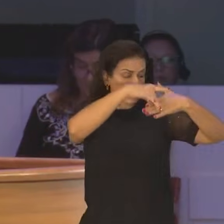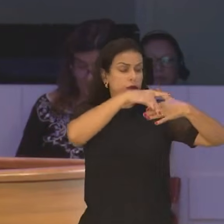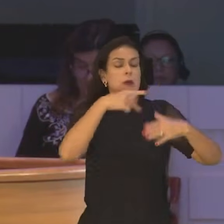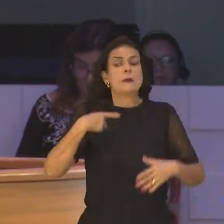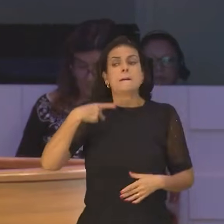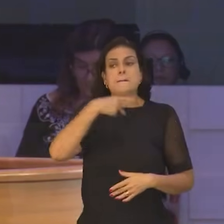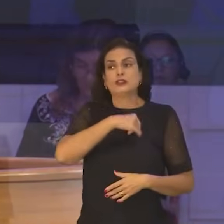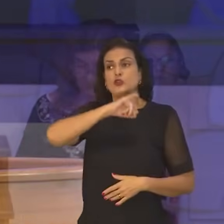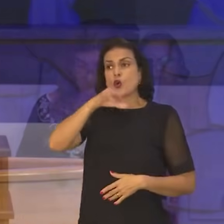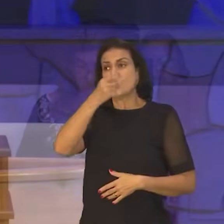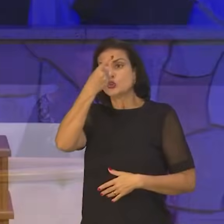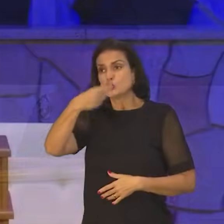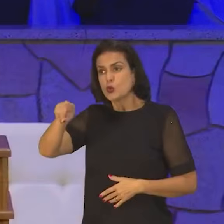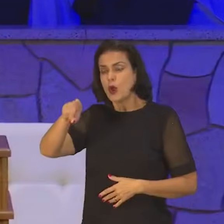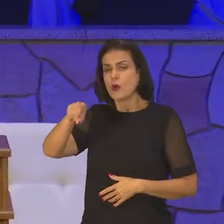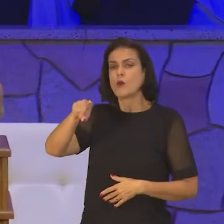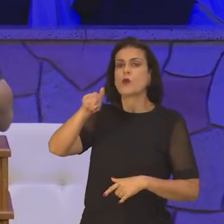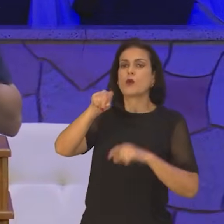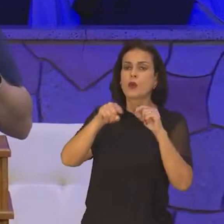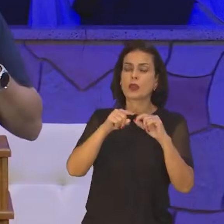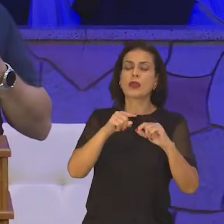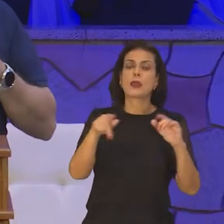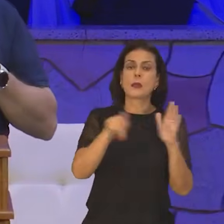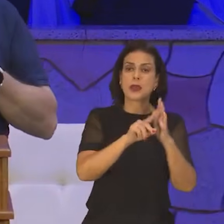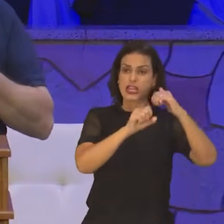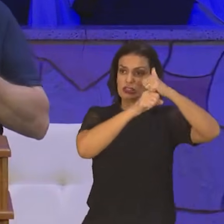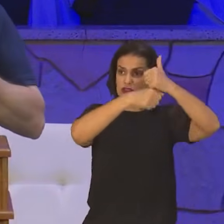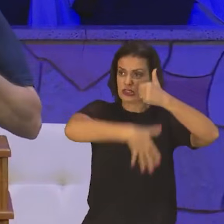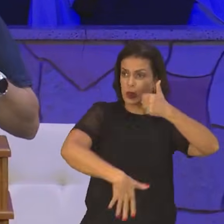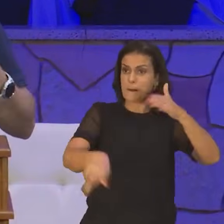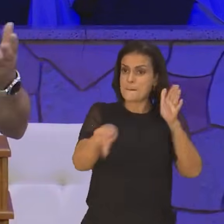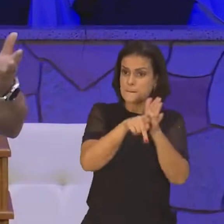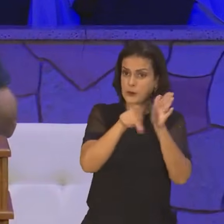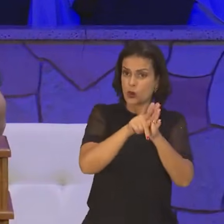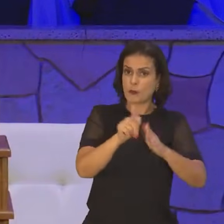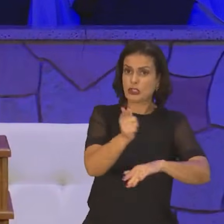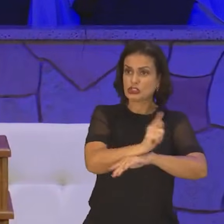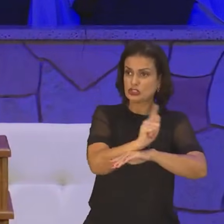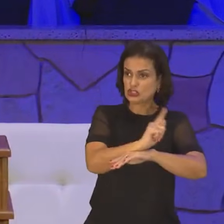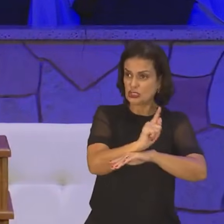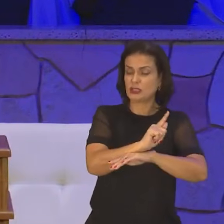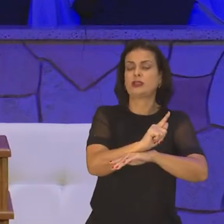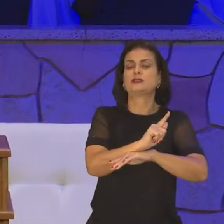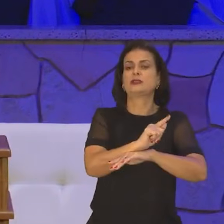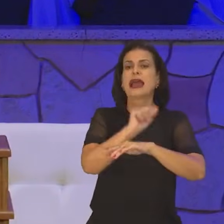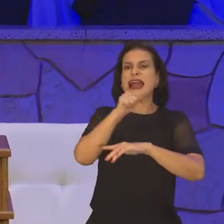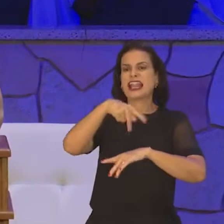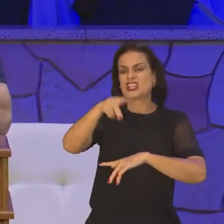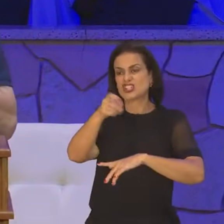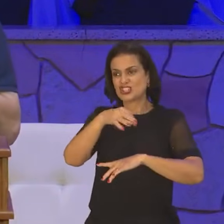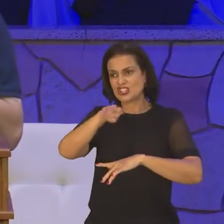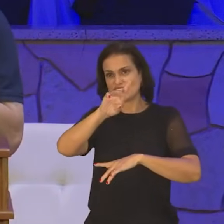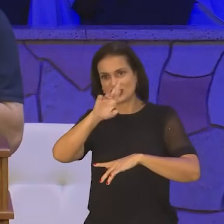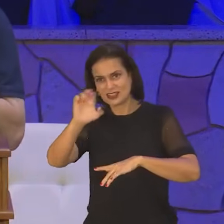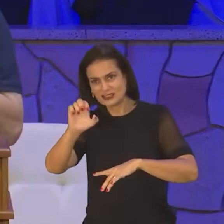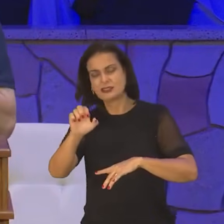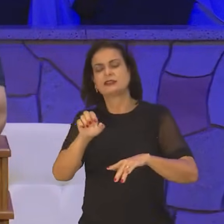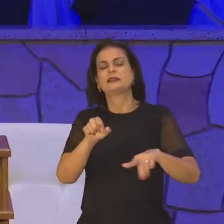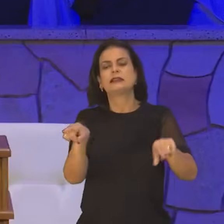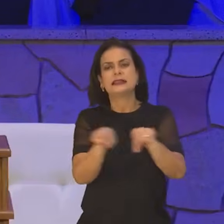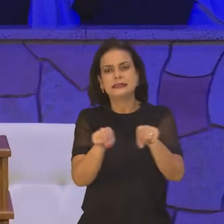Marcos, executivo da junta, também nosso gerente de missões, pastor Alexandre, também gerente de